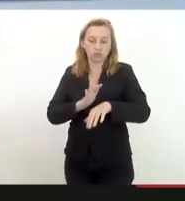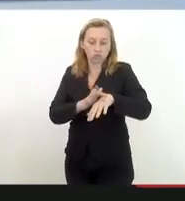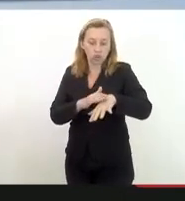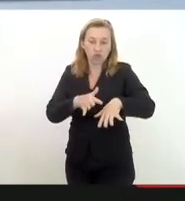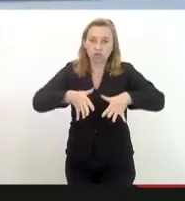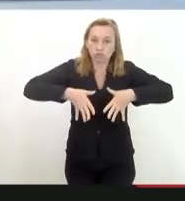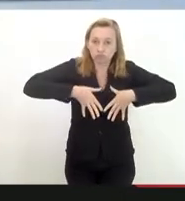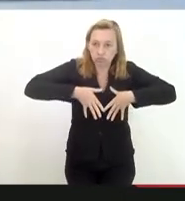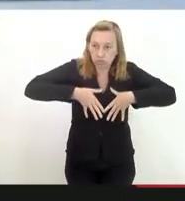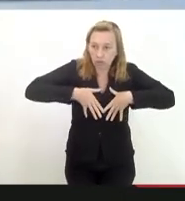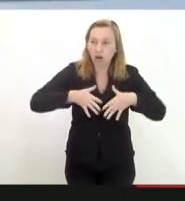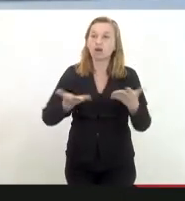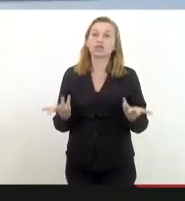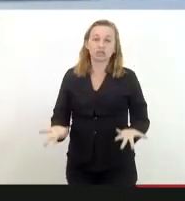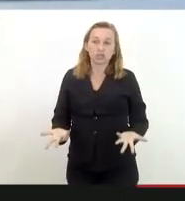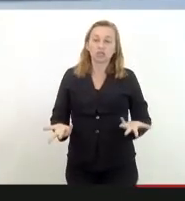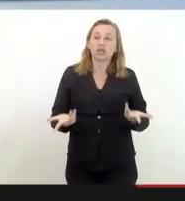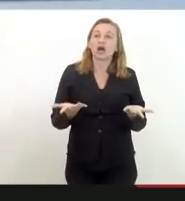aumentaram, as mortes,